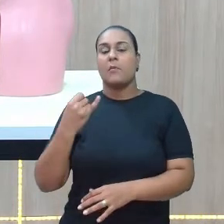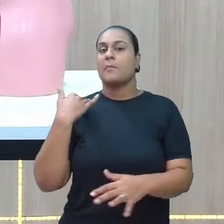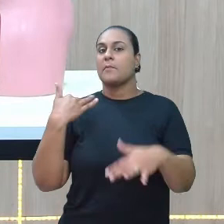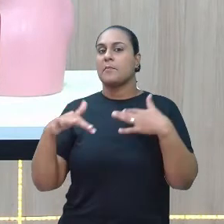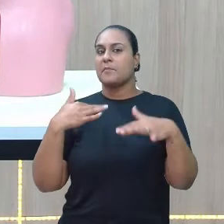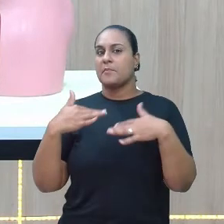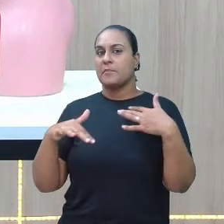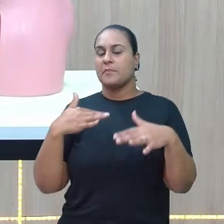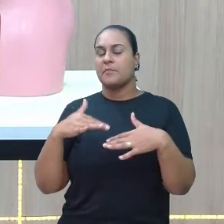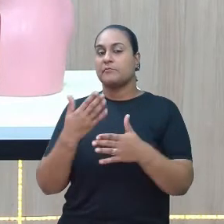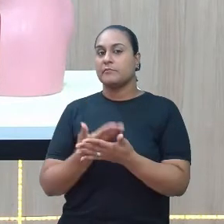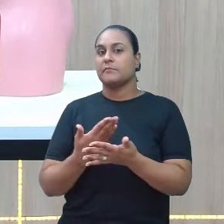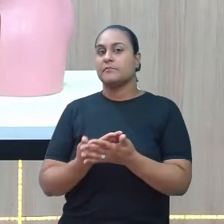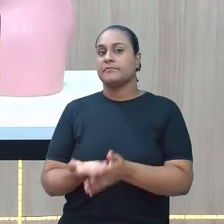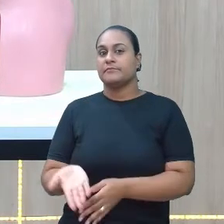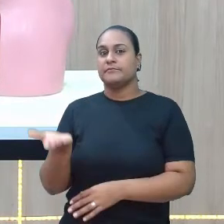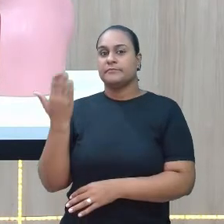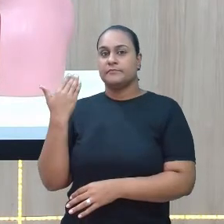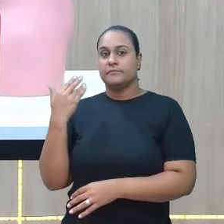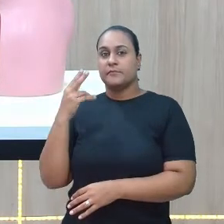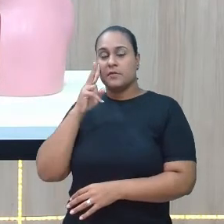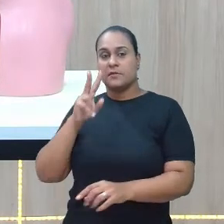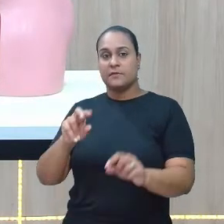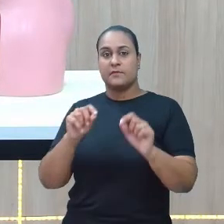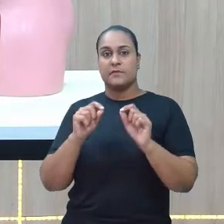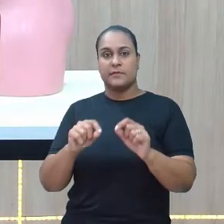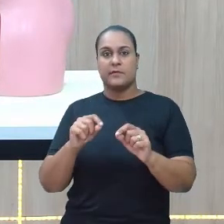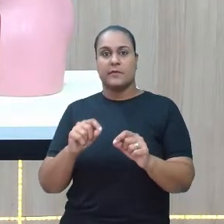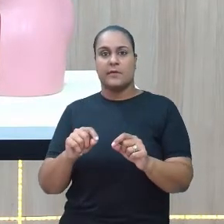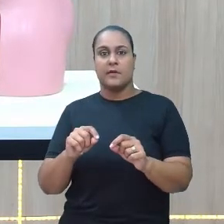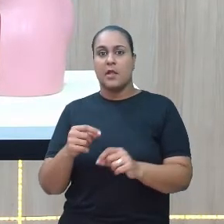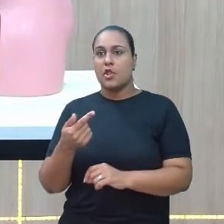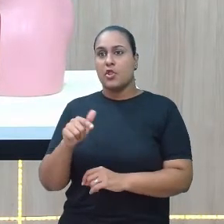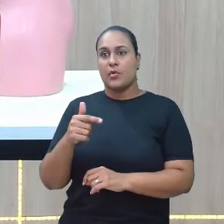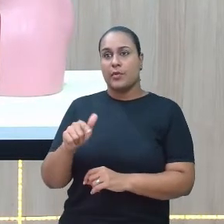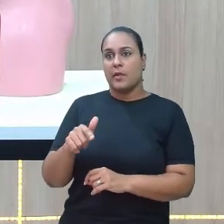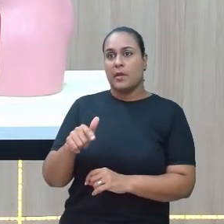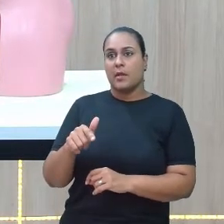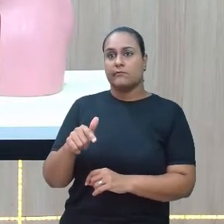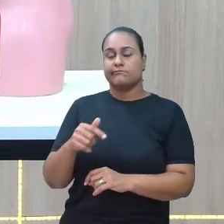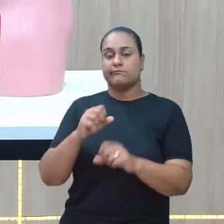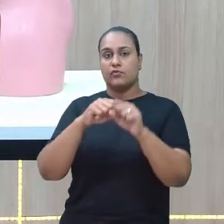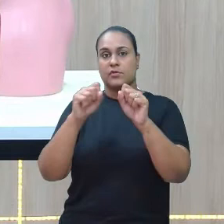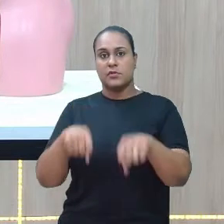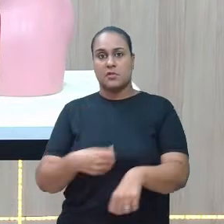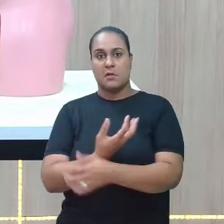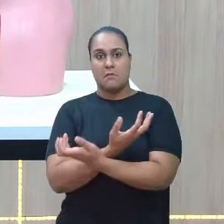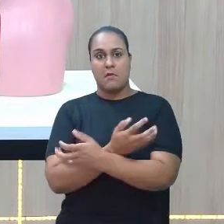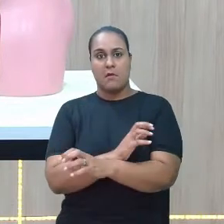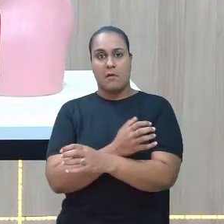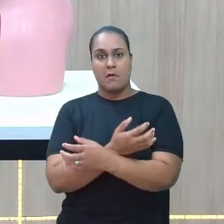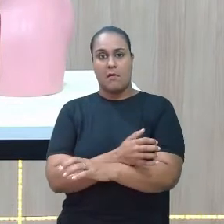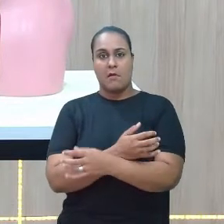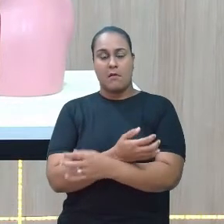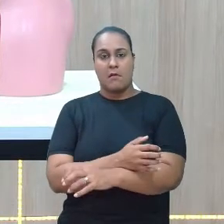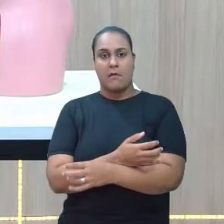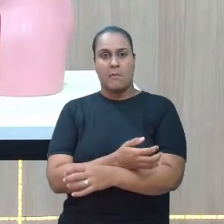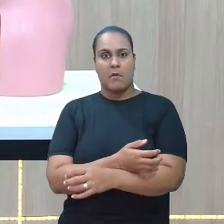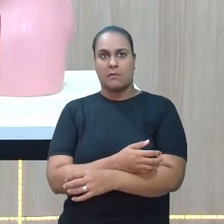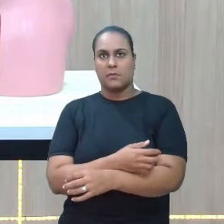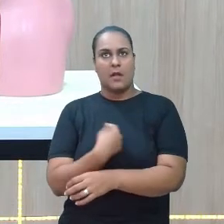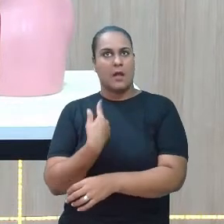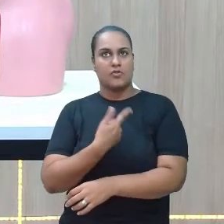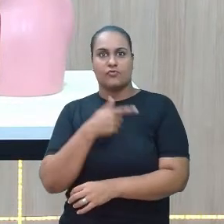movimento. Na aula anterior, nós vimos que sem o sistema esquelético, nós não poderíamos nos